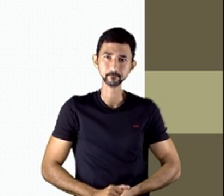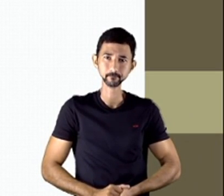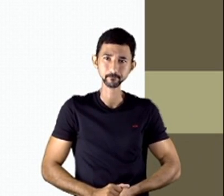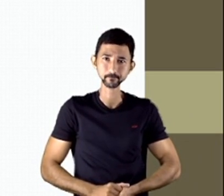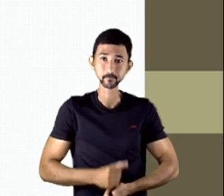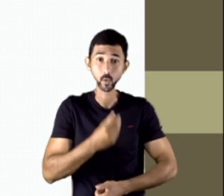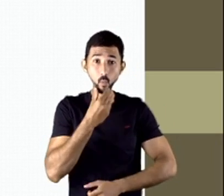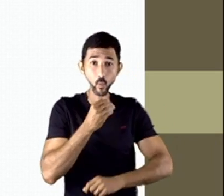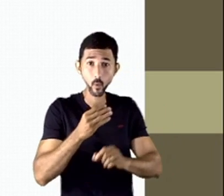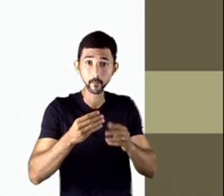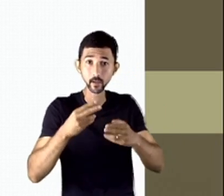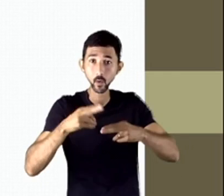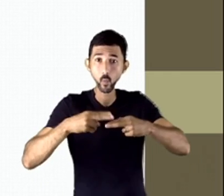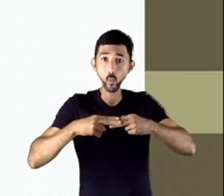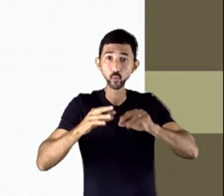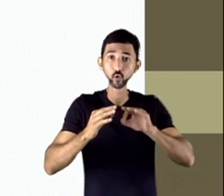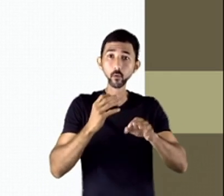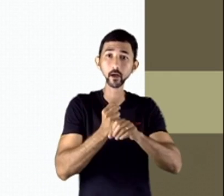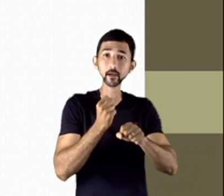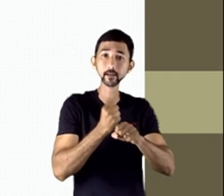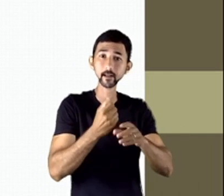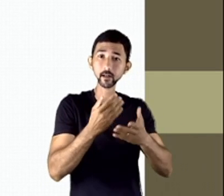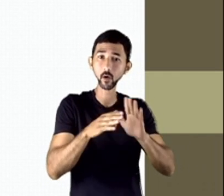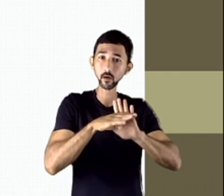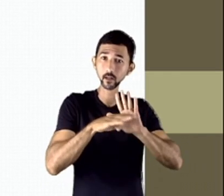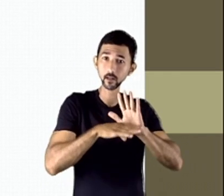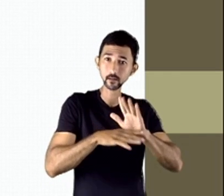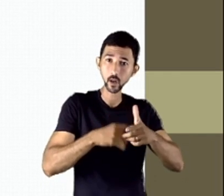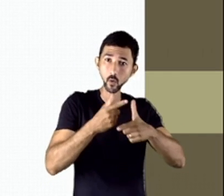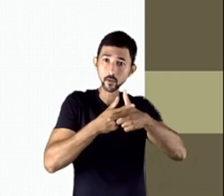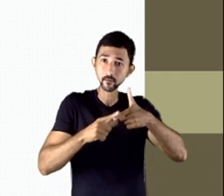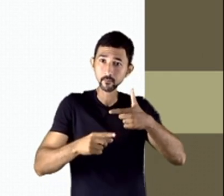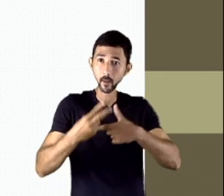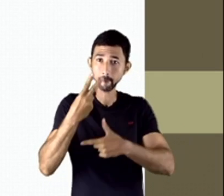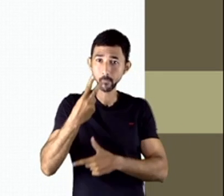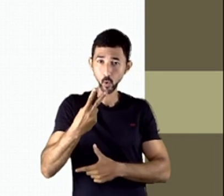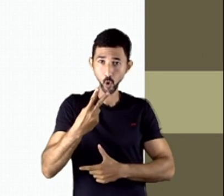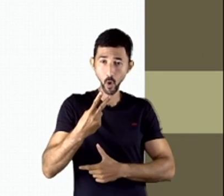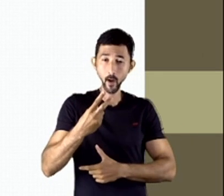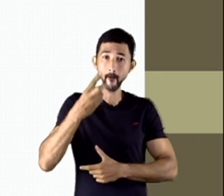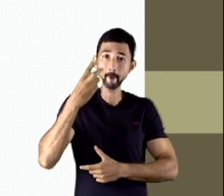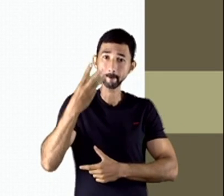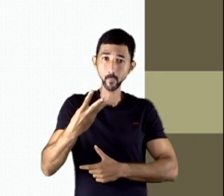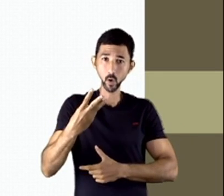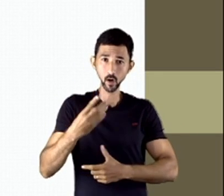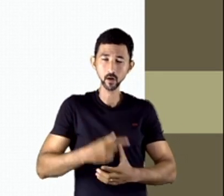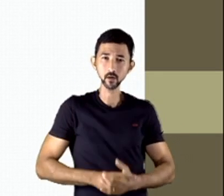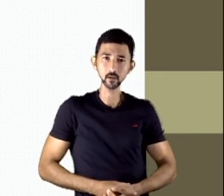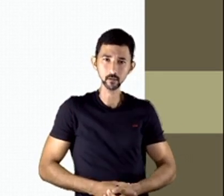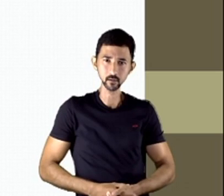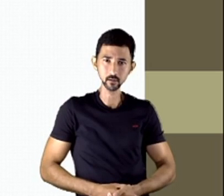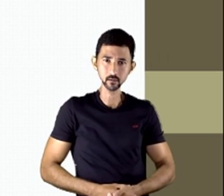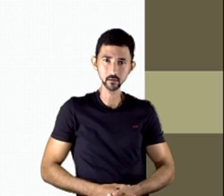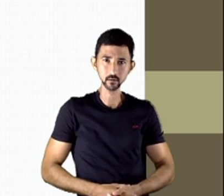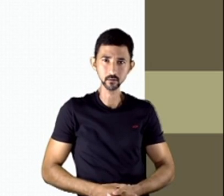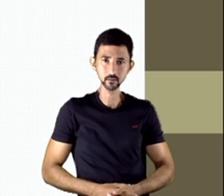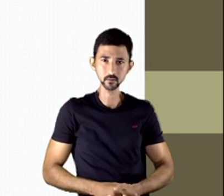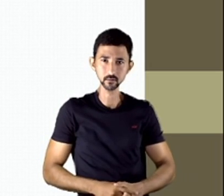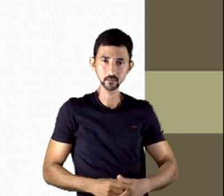Ele usou o chamado critério de divisibilidade por 2 e por 3. Como eu falei para